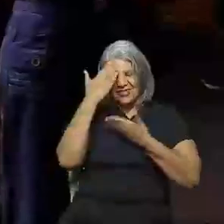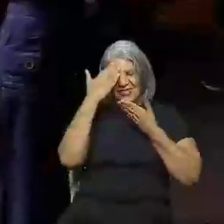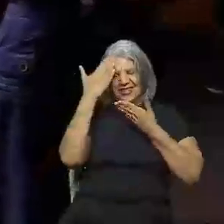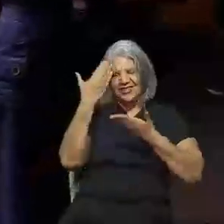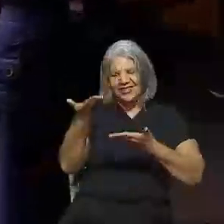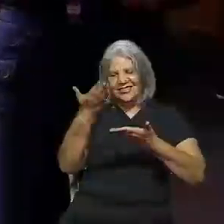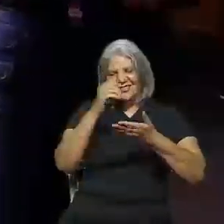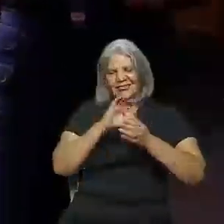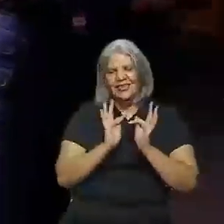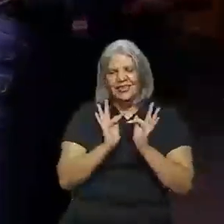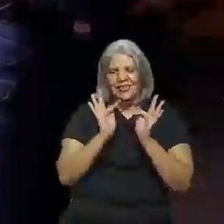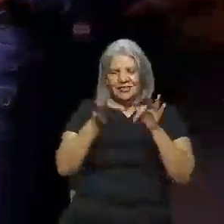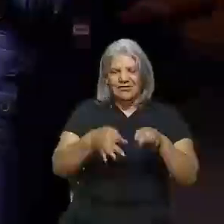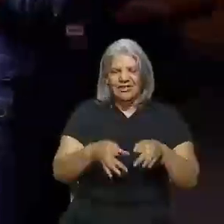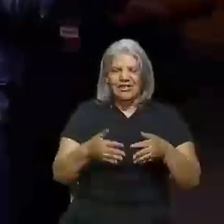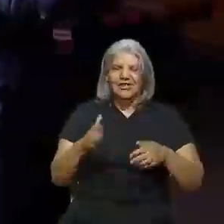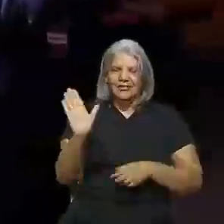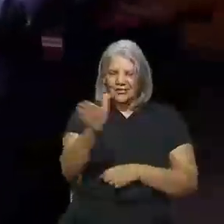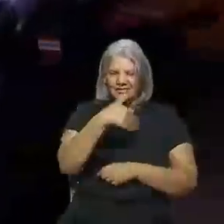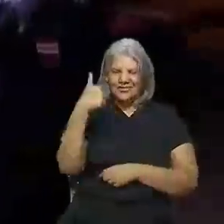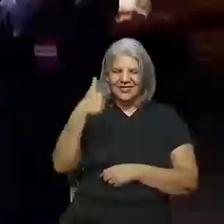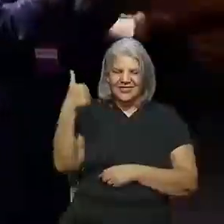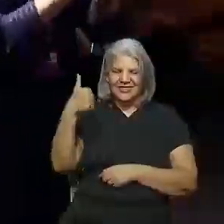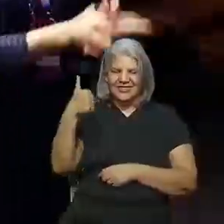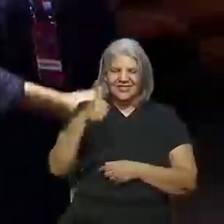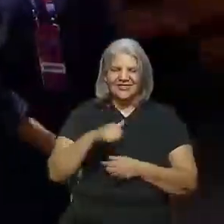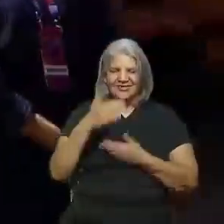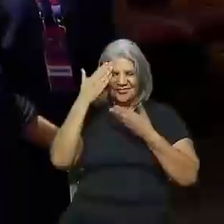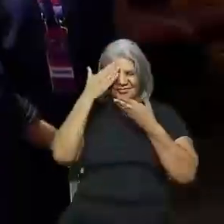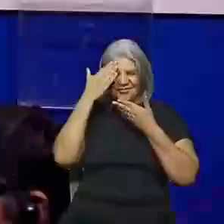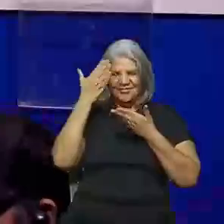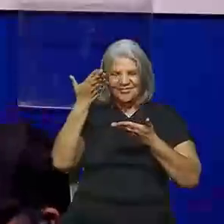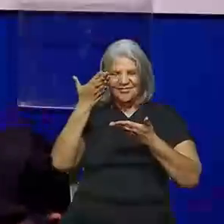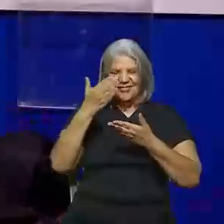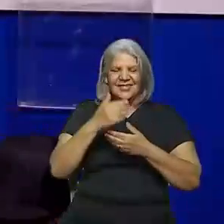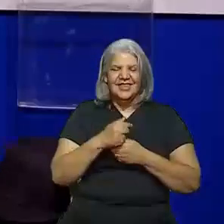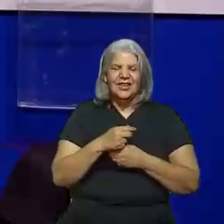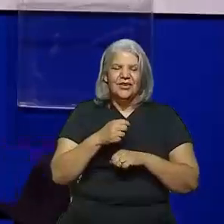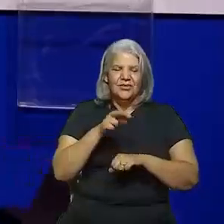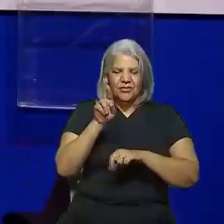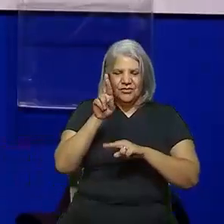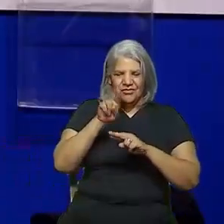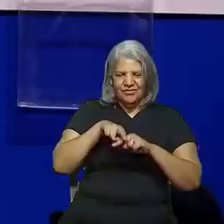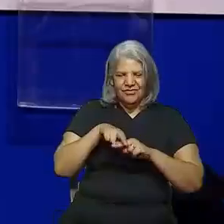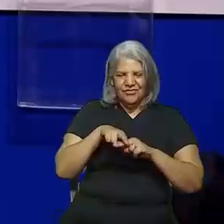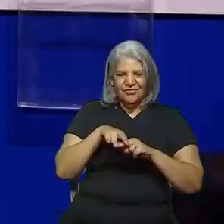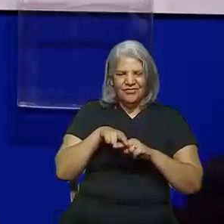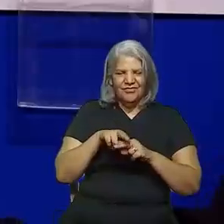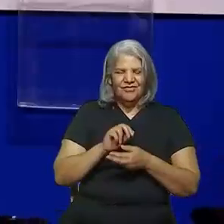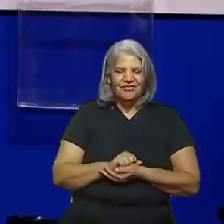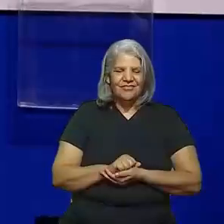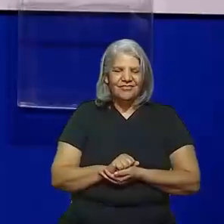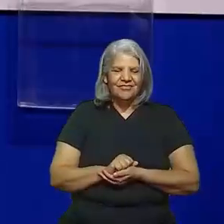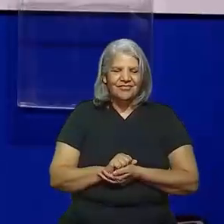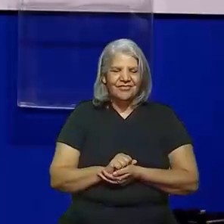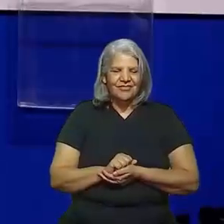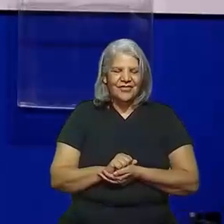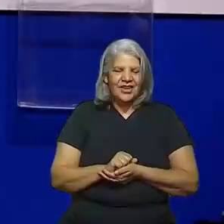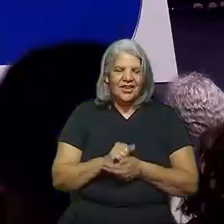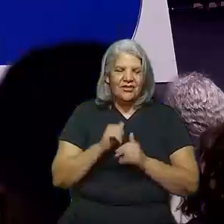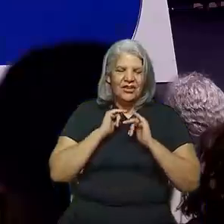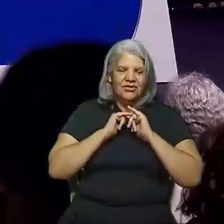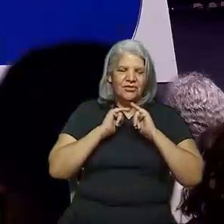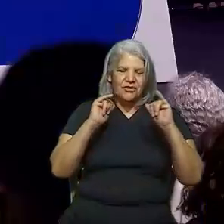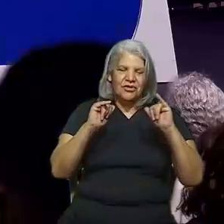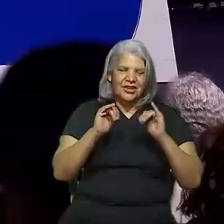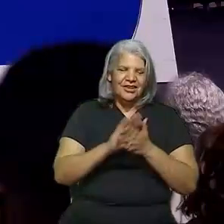gente encerrar melhor ainda, a gente vai ouvir um obrigada na voz do poeta. Mas você acha que eu não vou contar mais uma